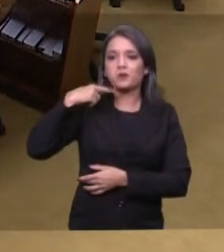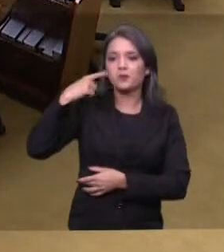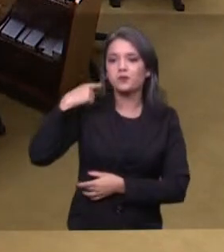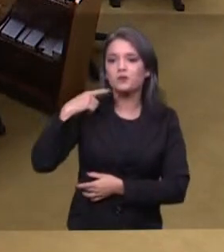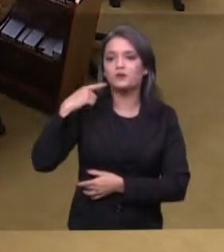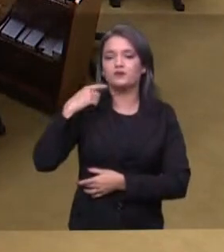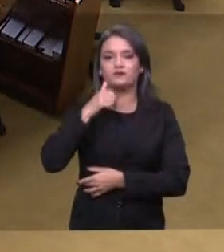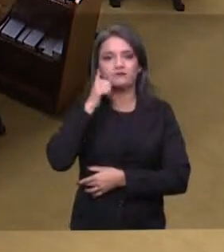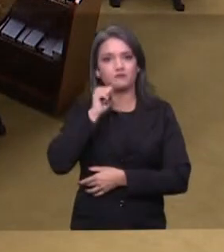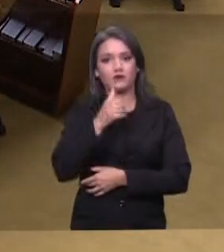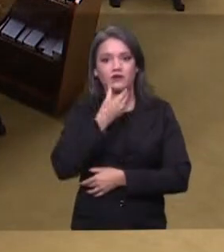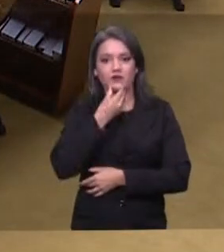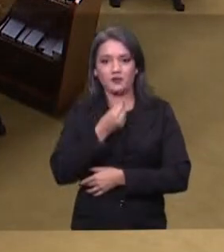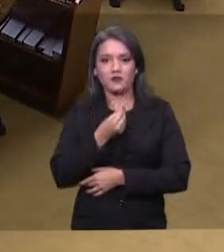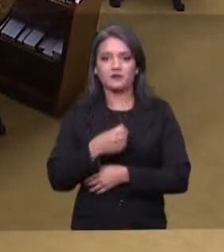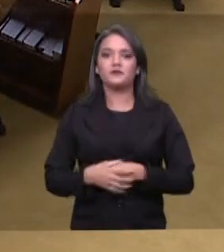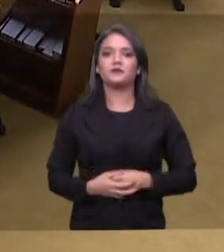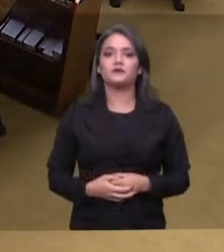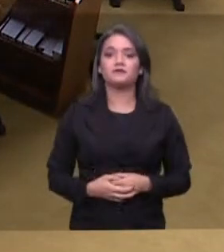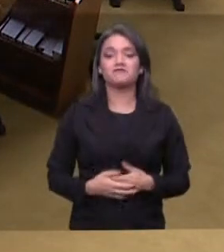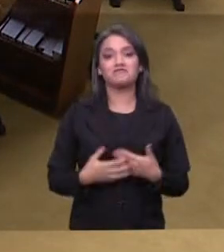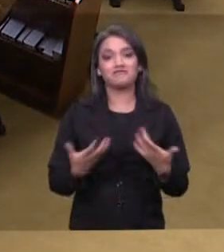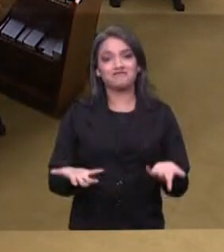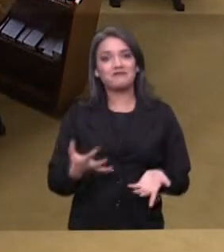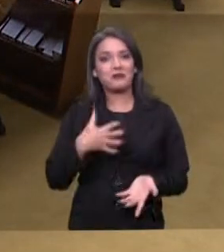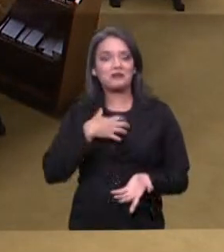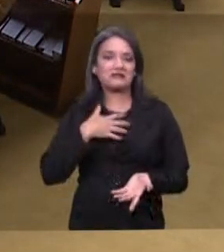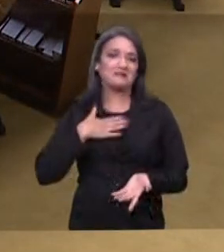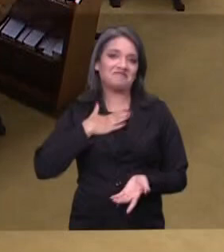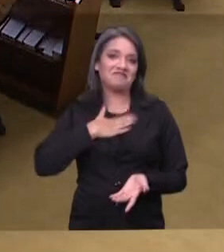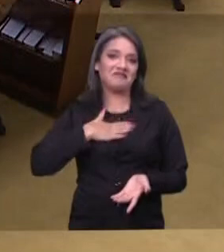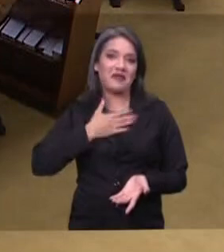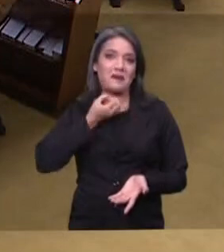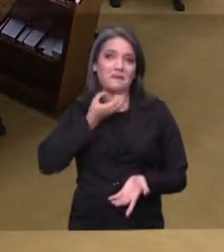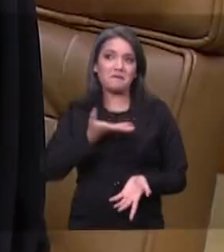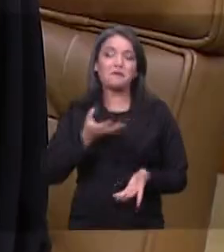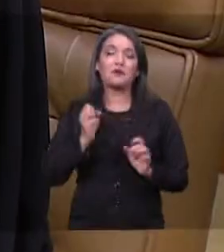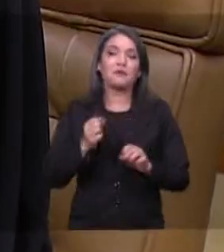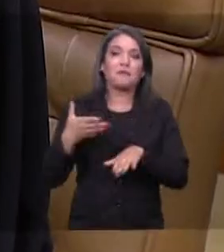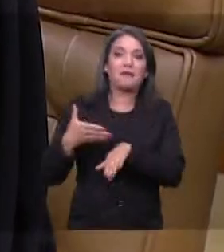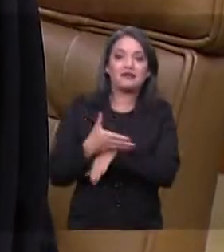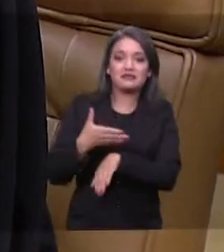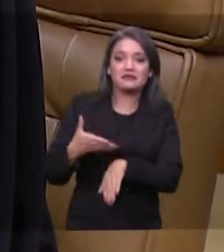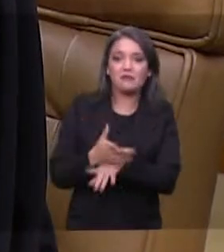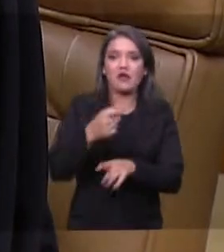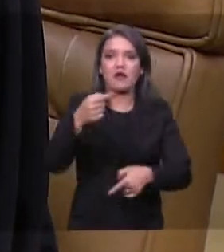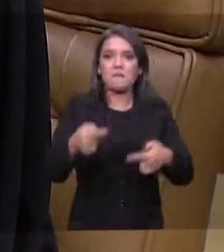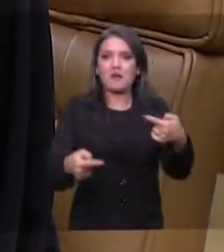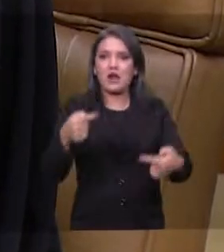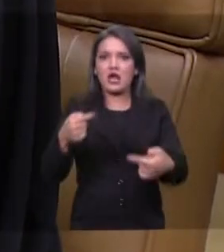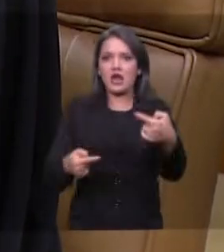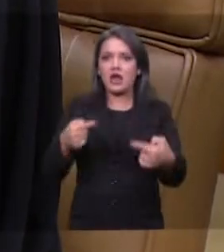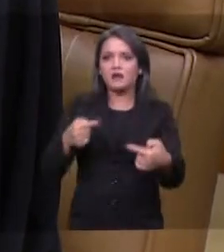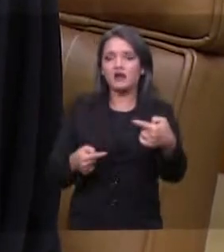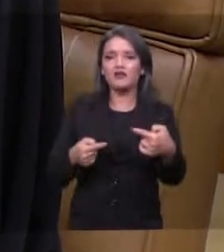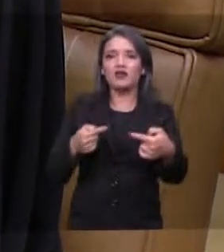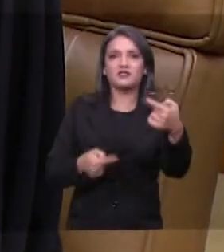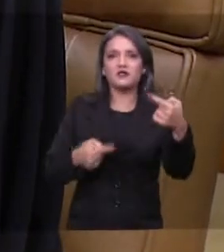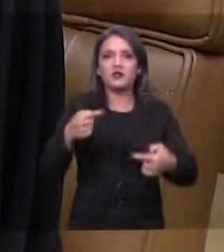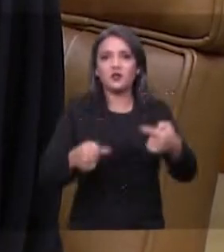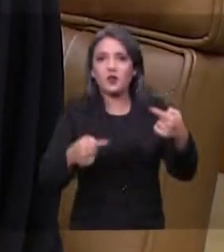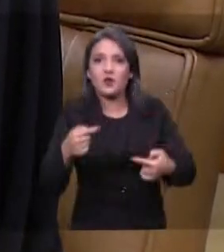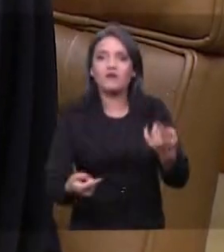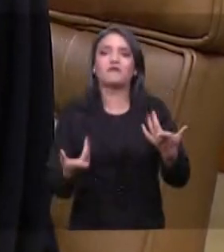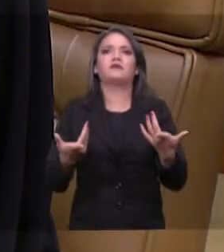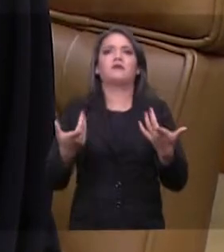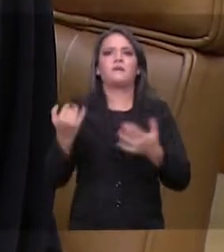advogados, sinto-me lisonjeado de poder participar de debates ricos e julgamentos